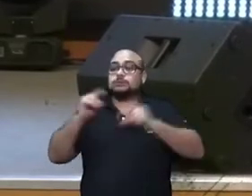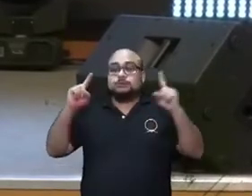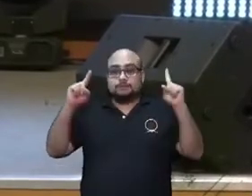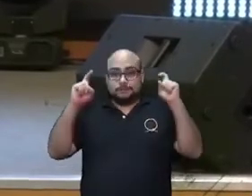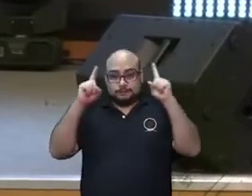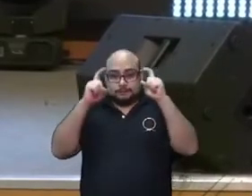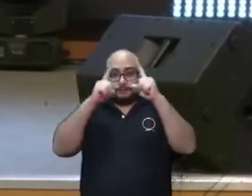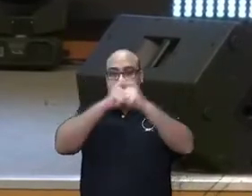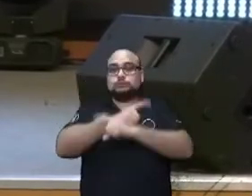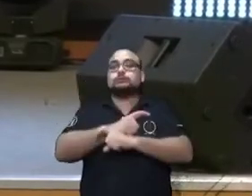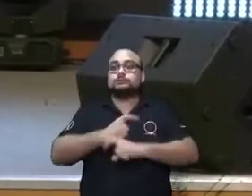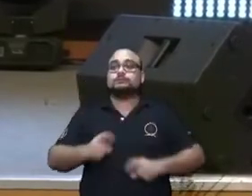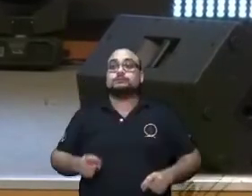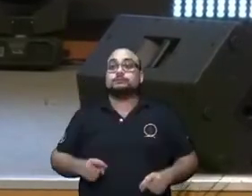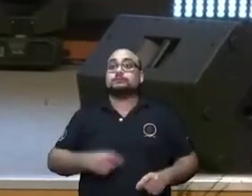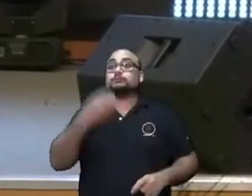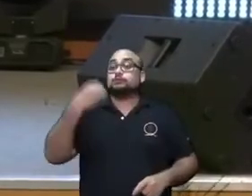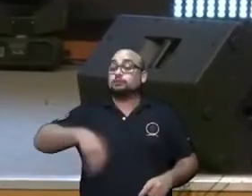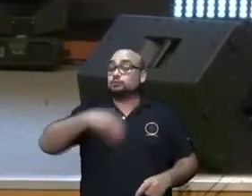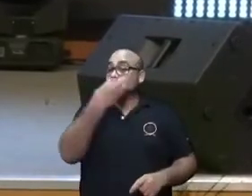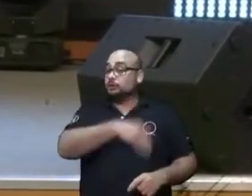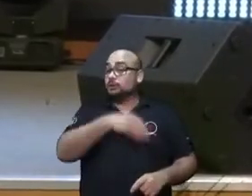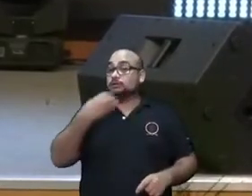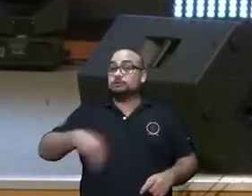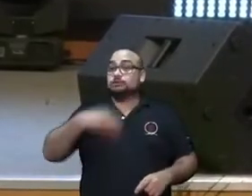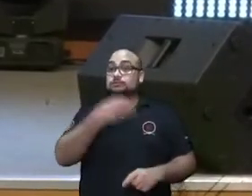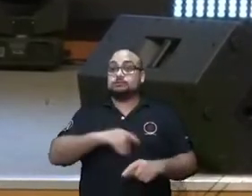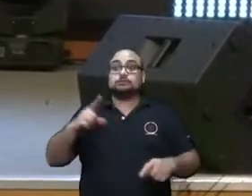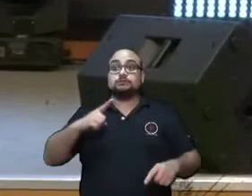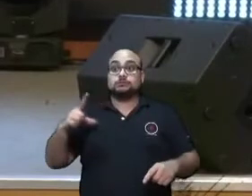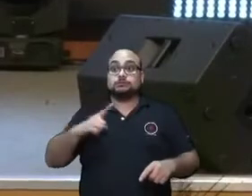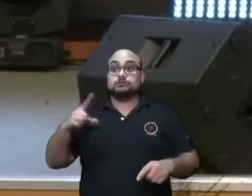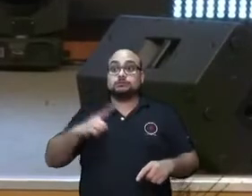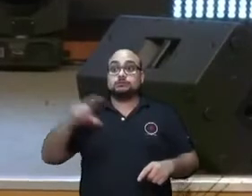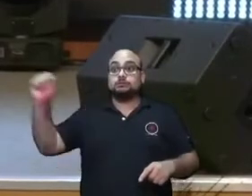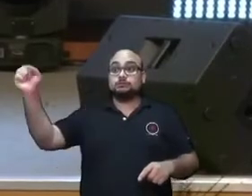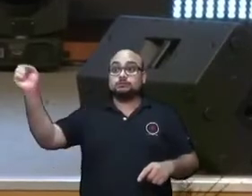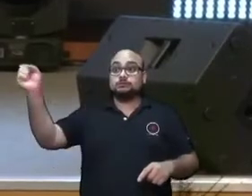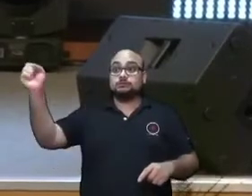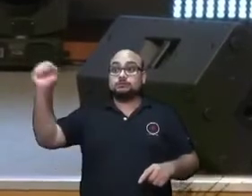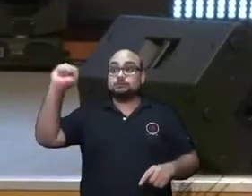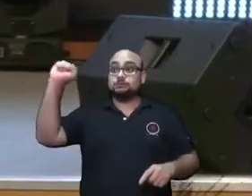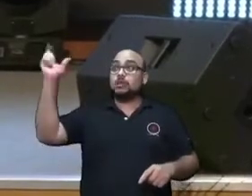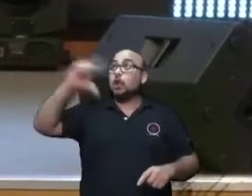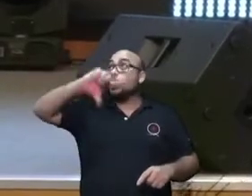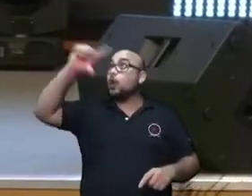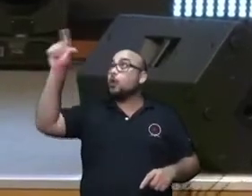Você teve as produções da lua. A lua não produz, ok.